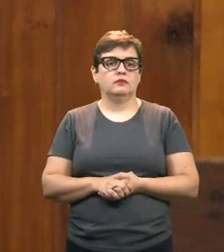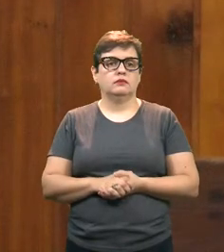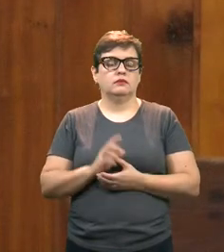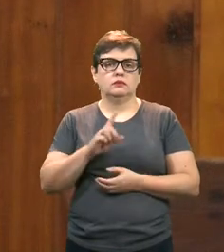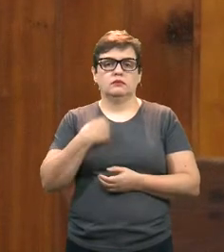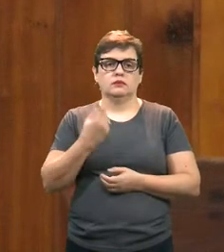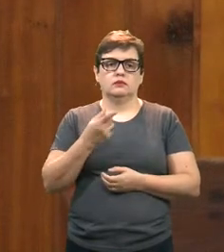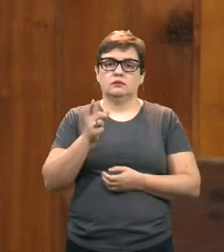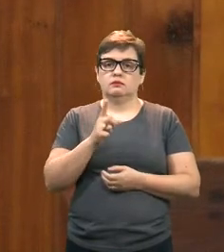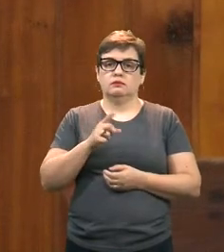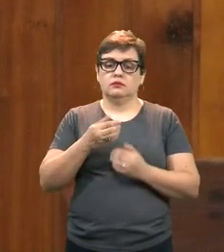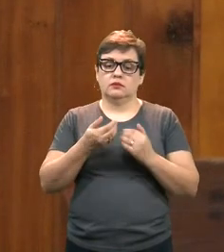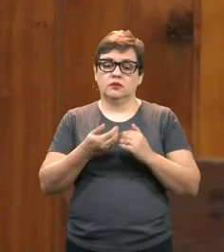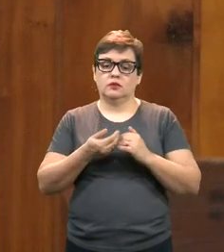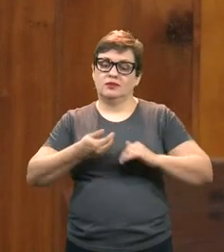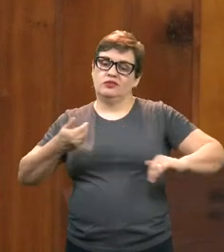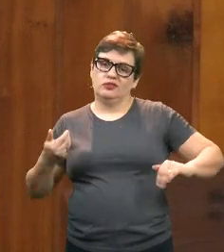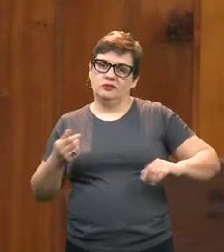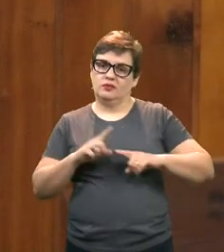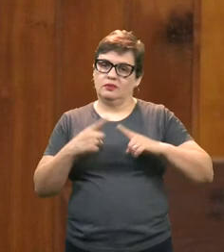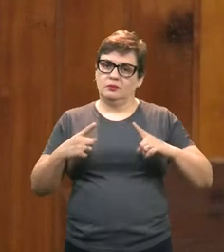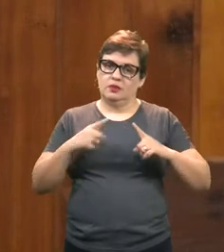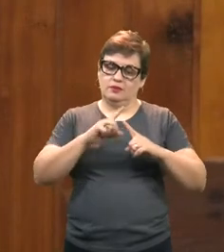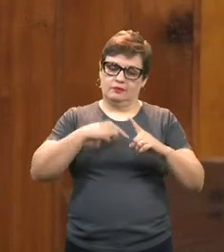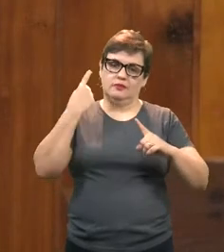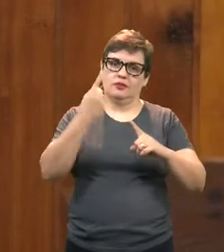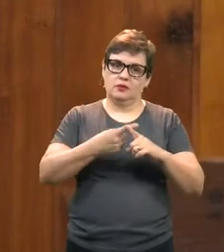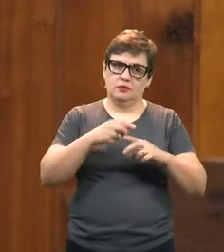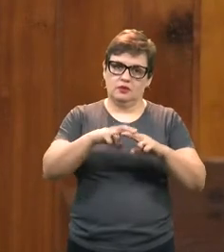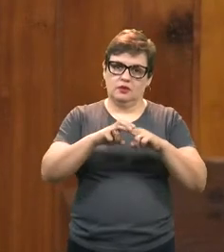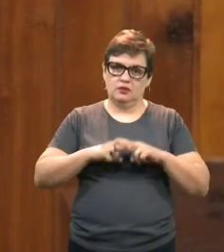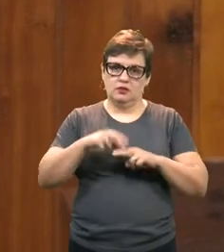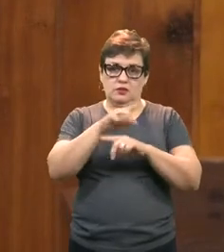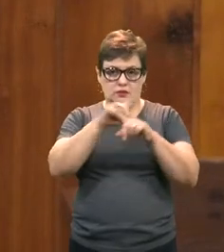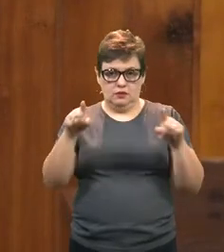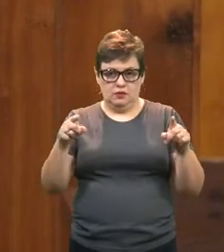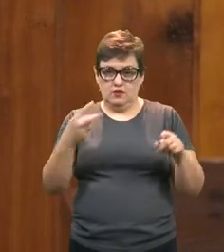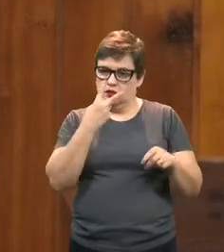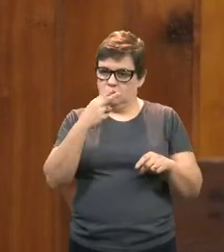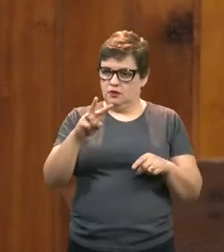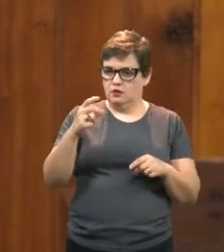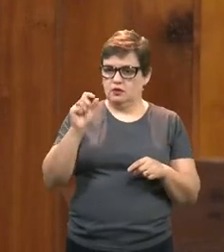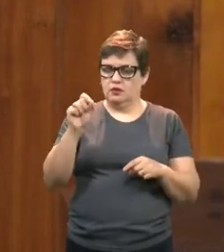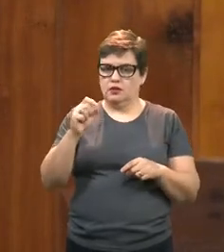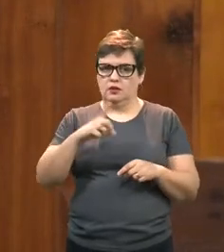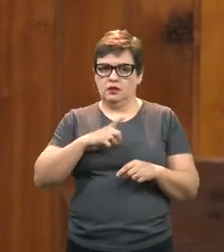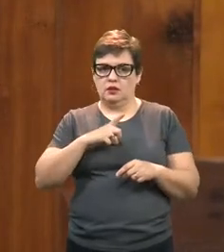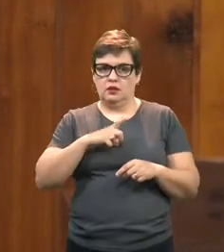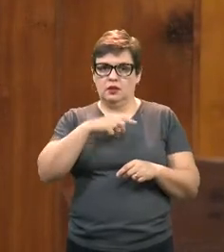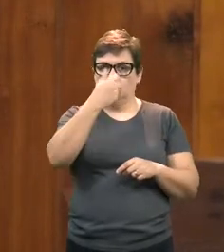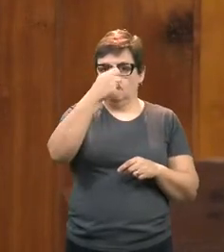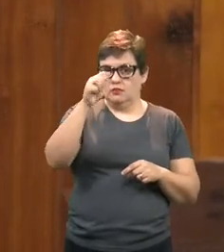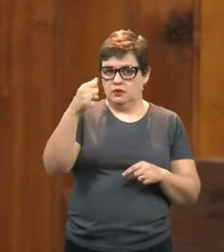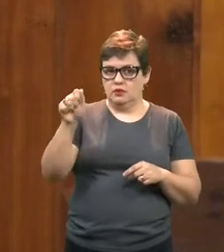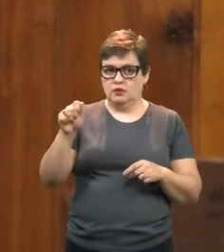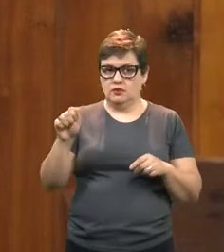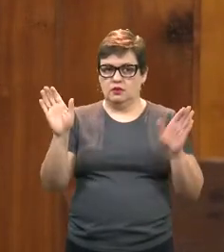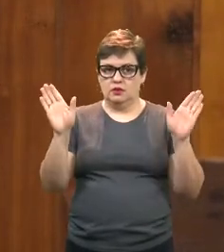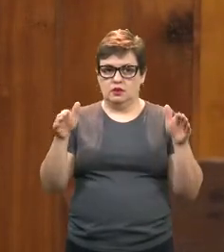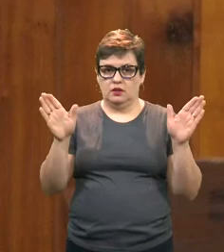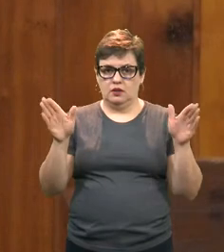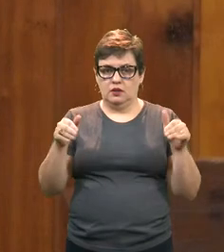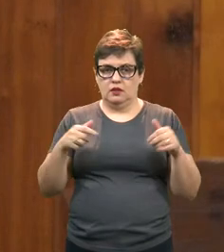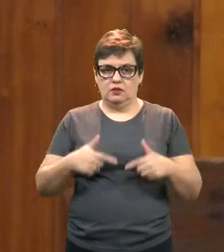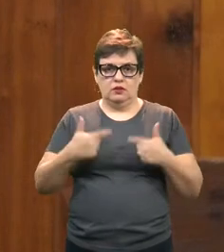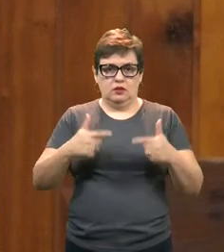está dividido, a gente está somando. Por isso que hoje aqui vocês estão observando que temos a Associação dos Guerreiros e a Malele